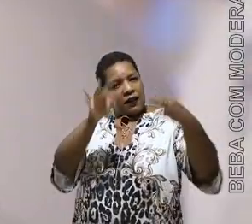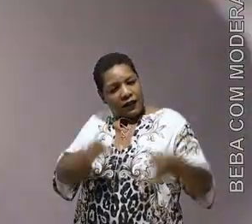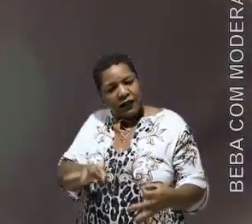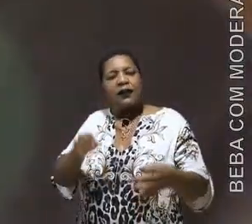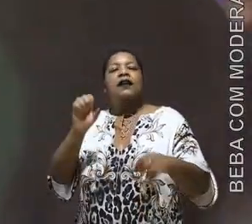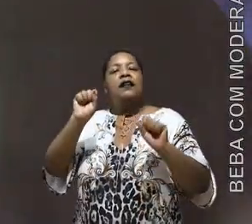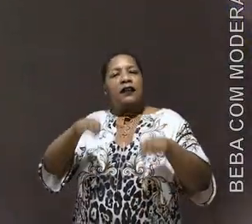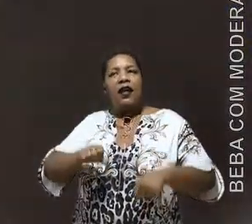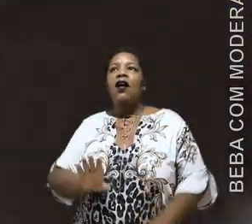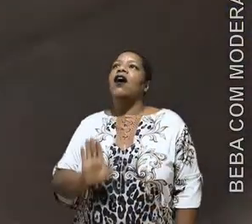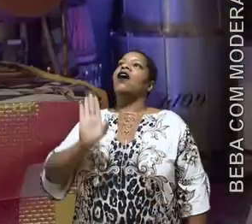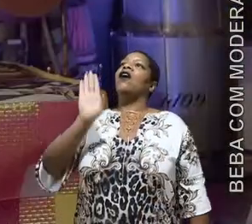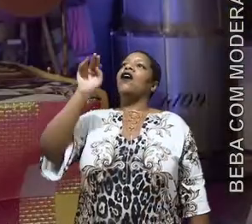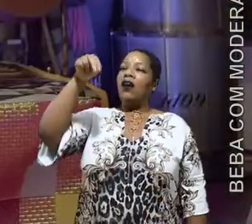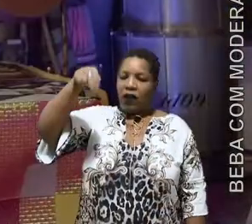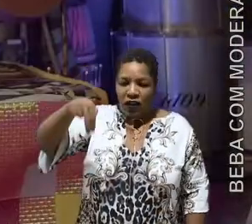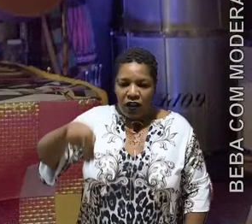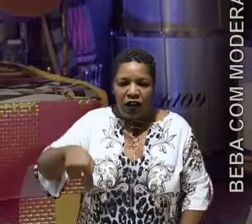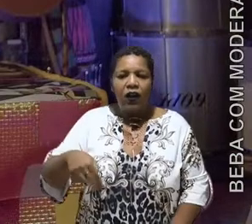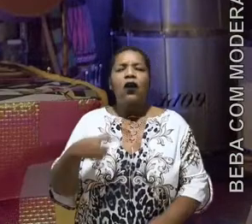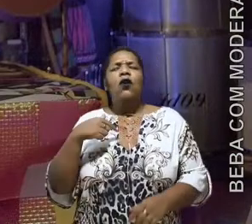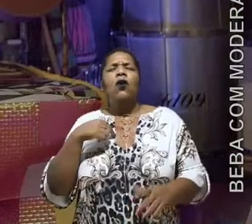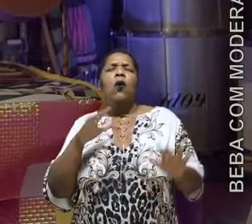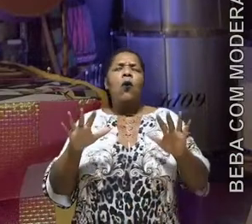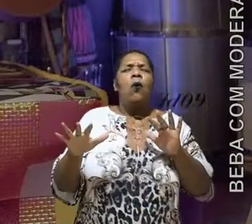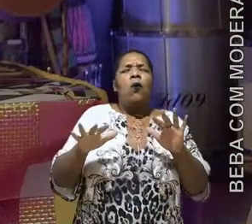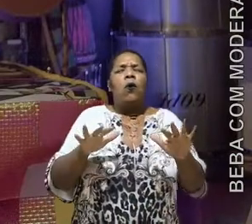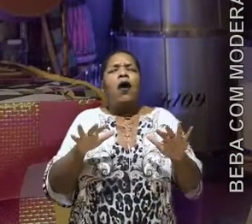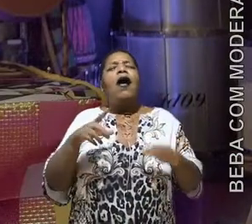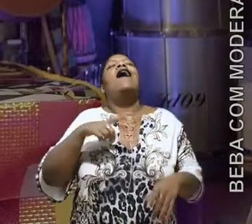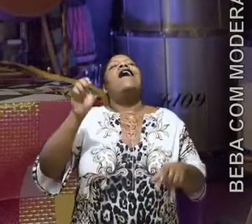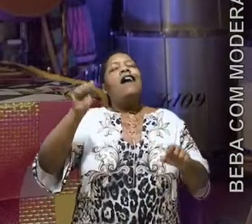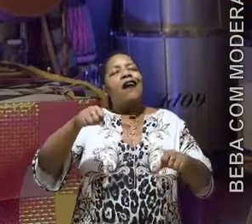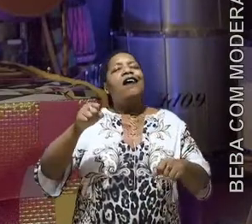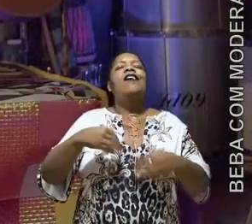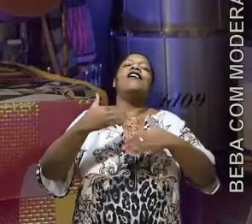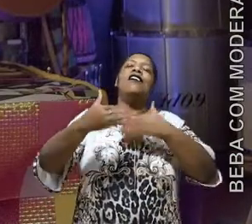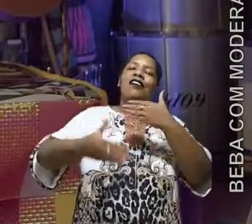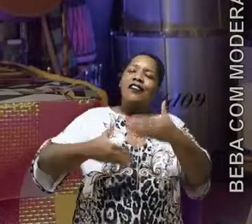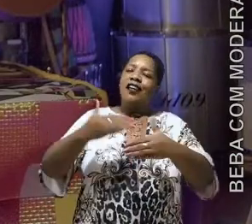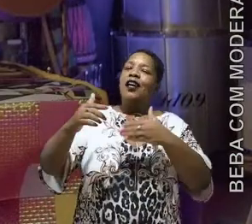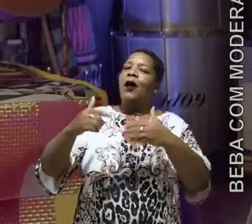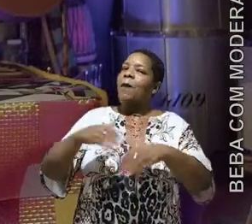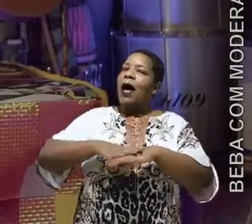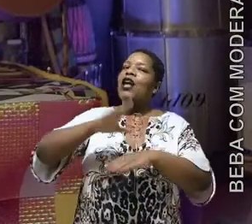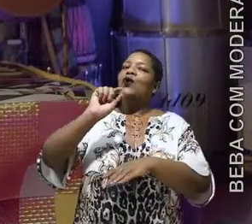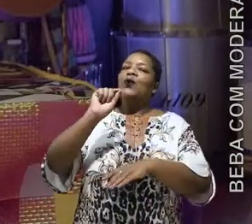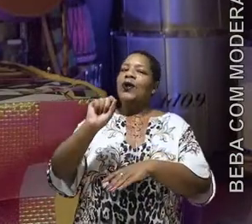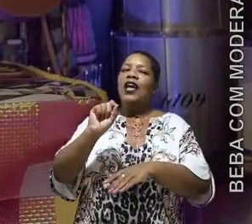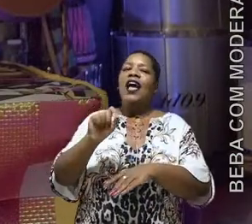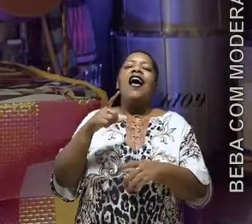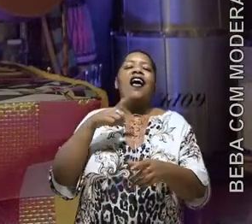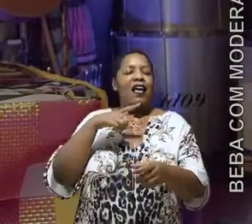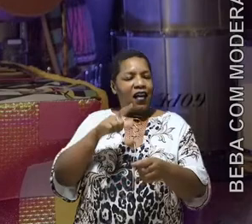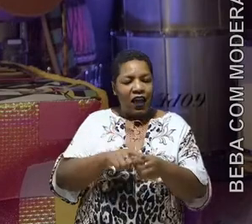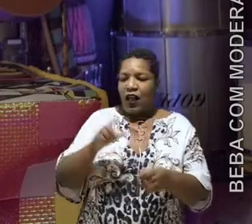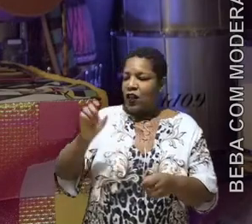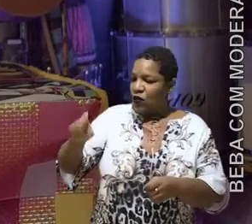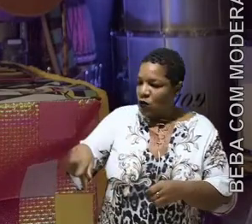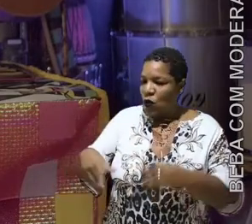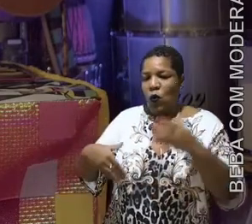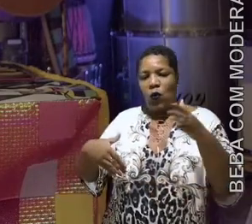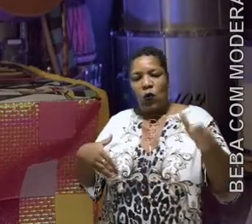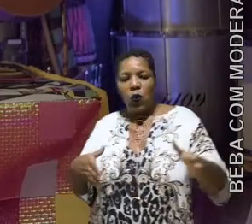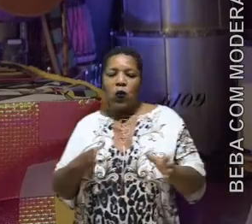valor sobe e desce casa passam preta ou a cavalo e da lotação